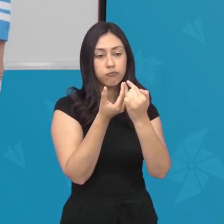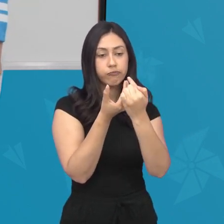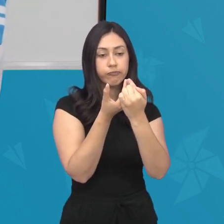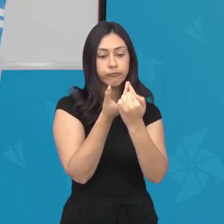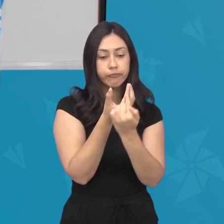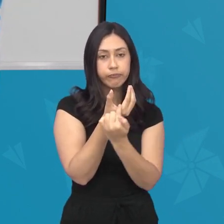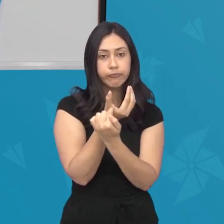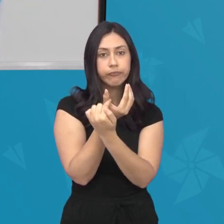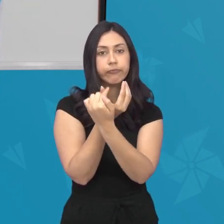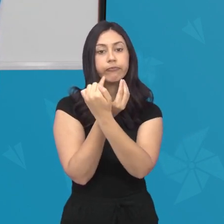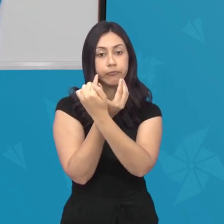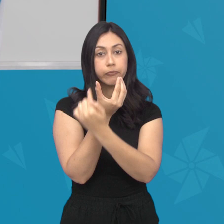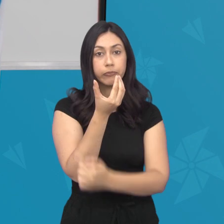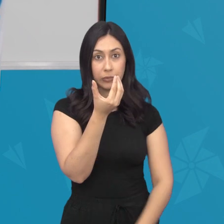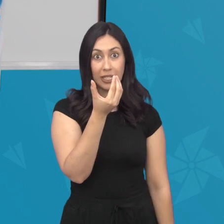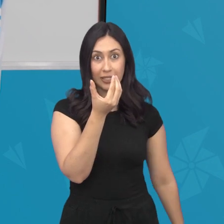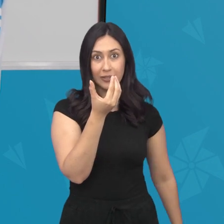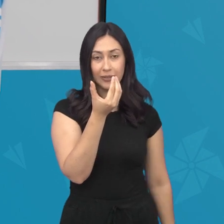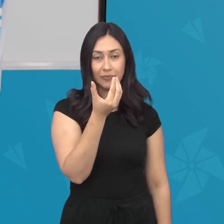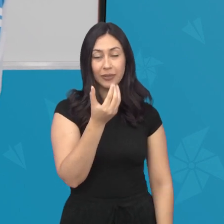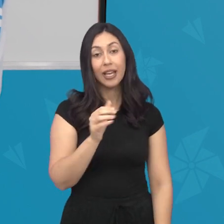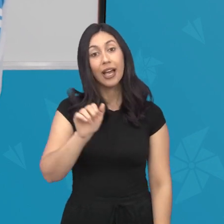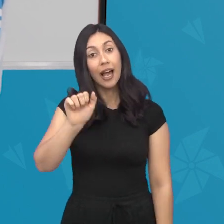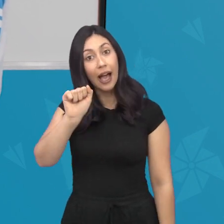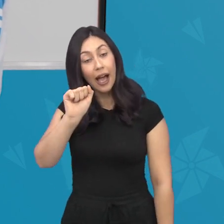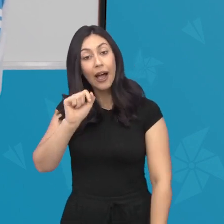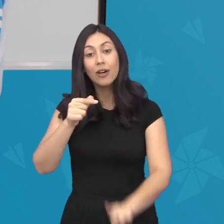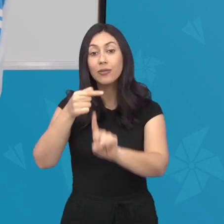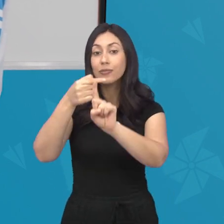Ok? Quando o A for positivo,